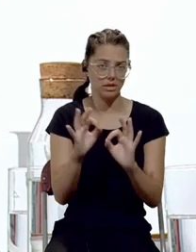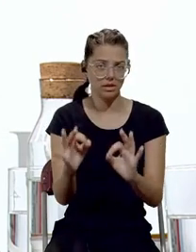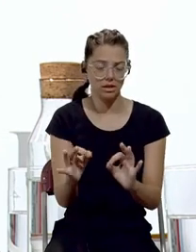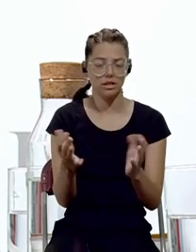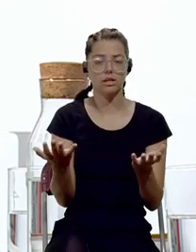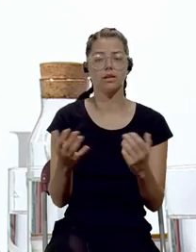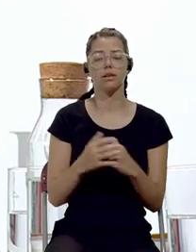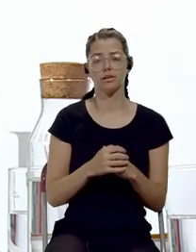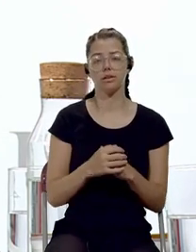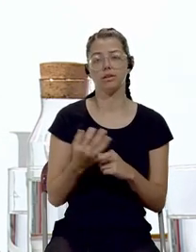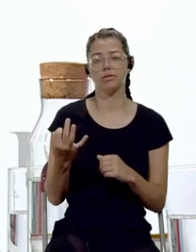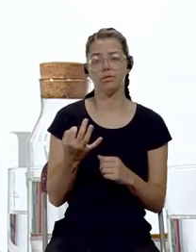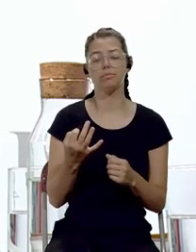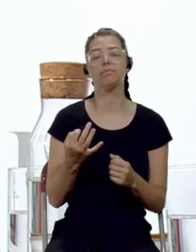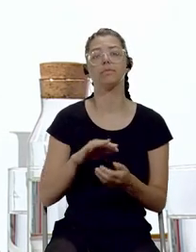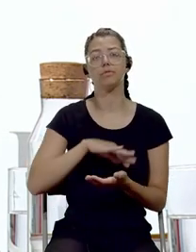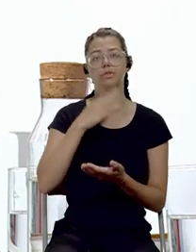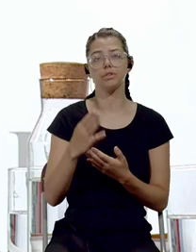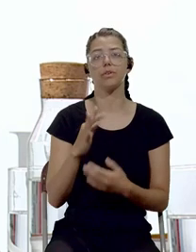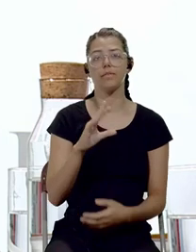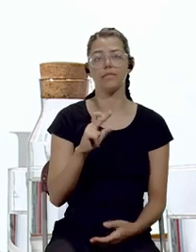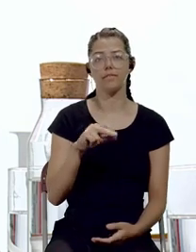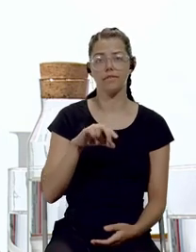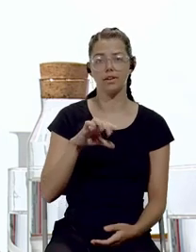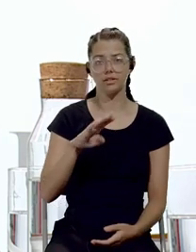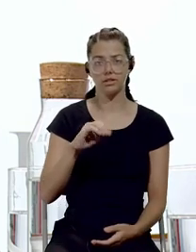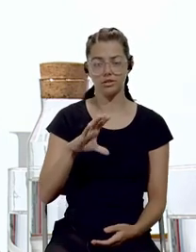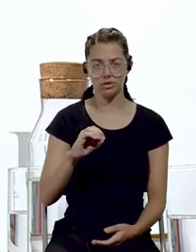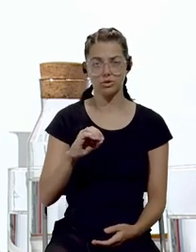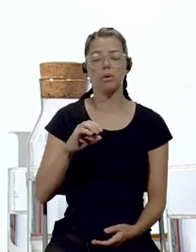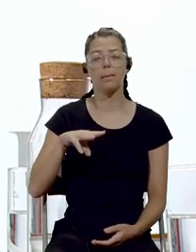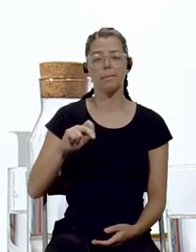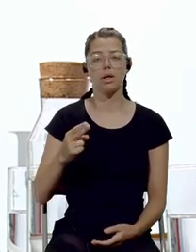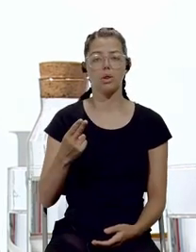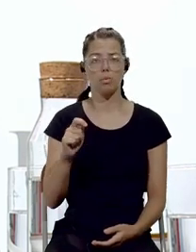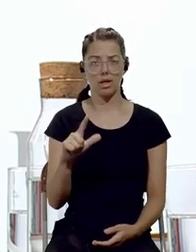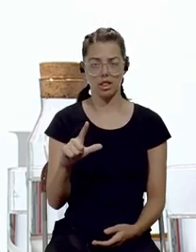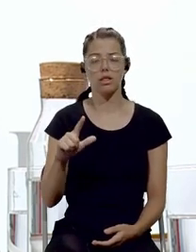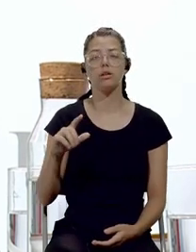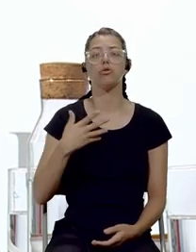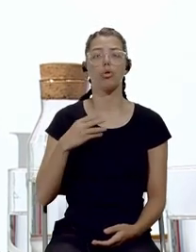curiosamente publicado pela Fundação Francisco Manuel dos Santos na coleção deles Retratos,